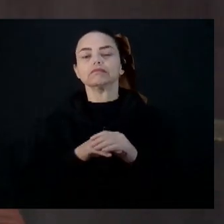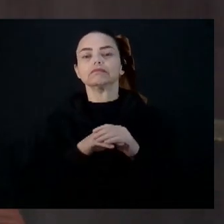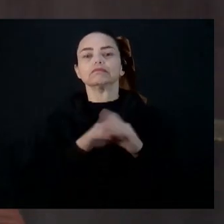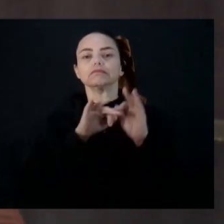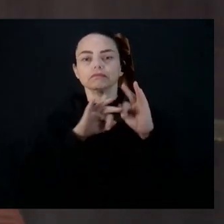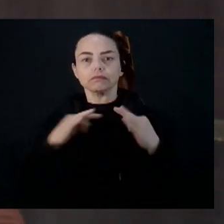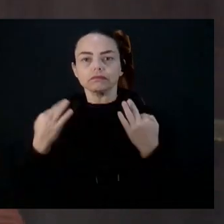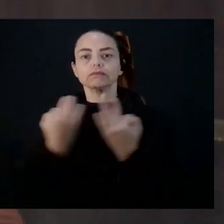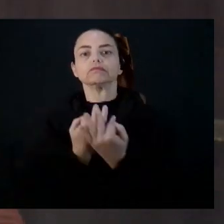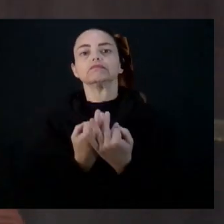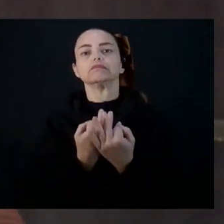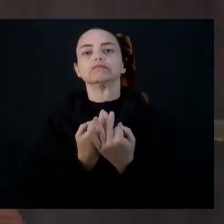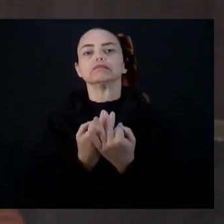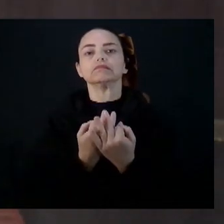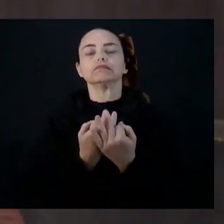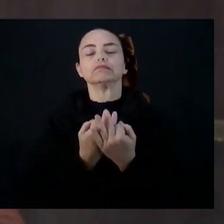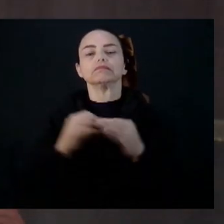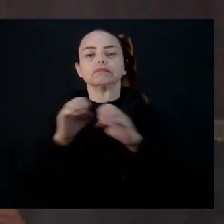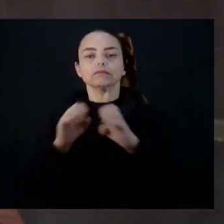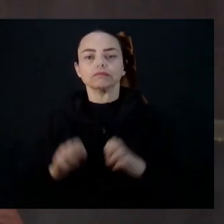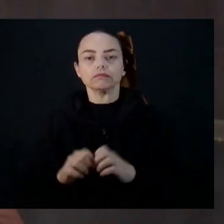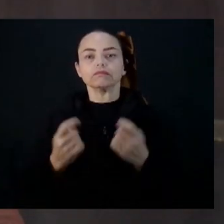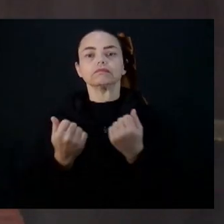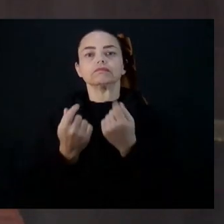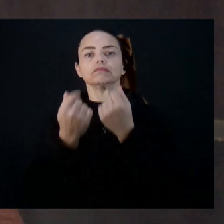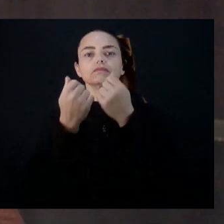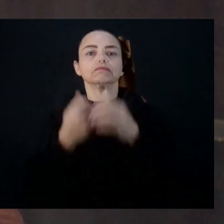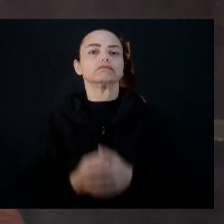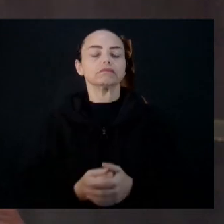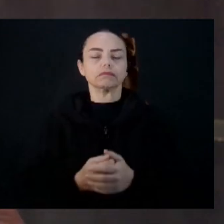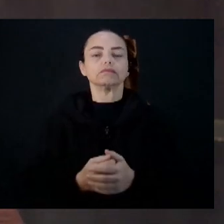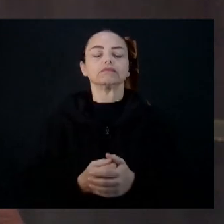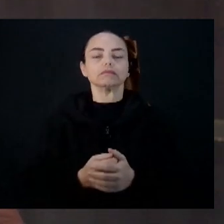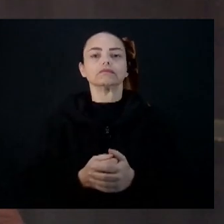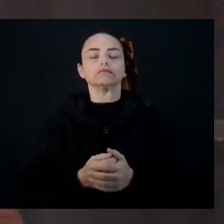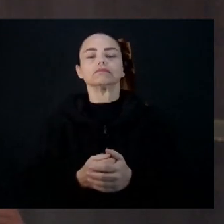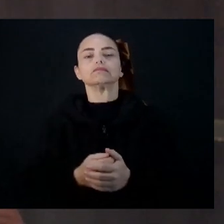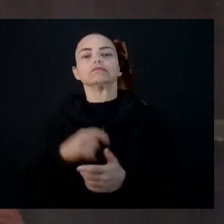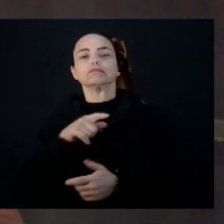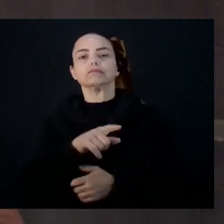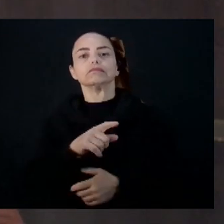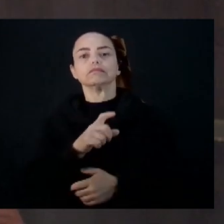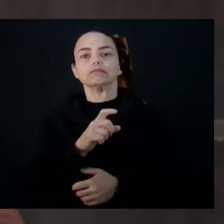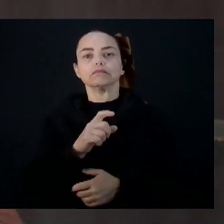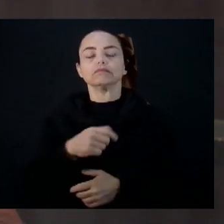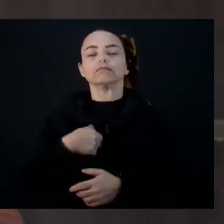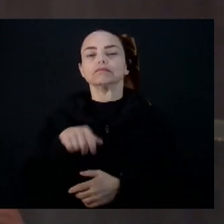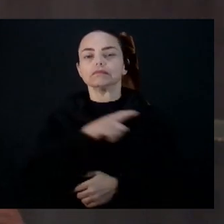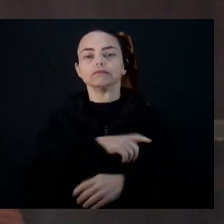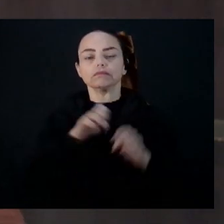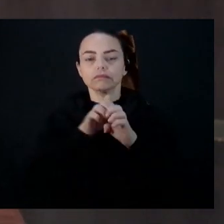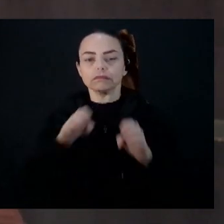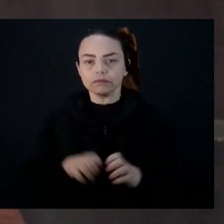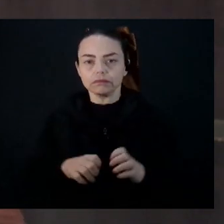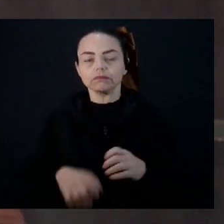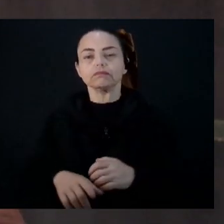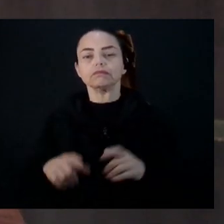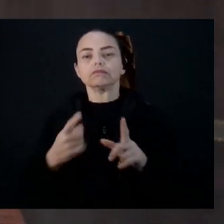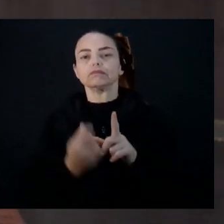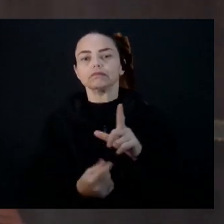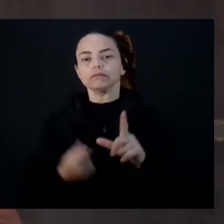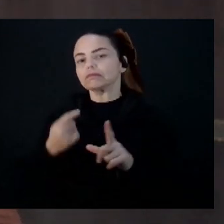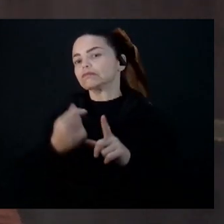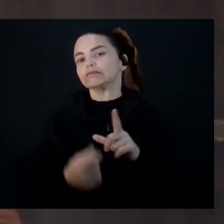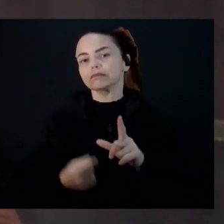a sua estrutura financeira de arcar com isso, a sua estrutura logística, né?